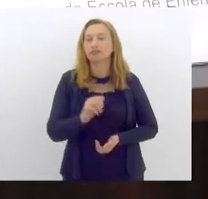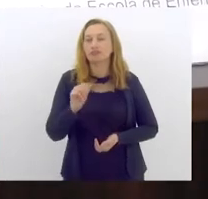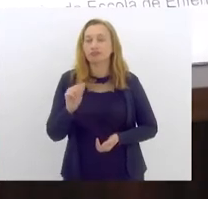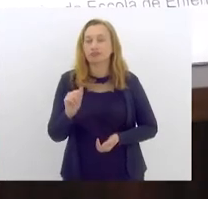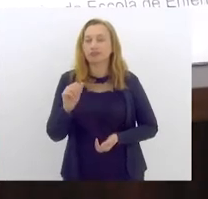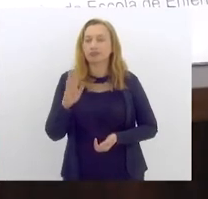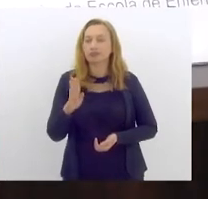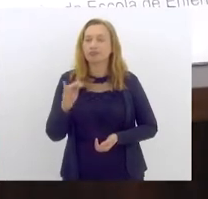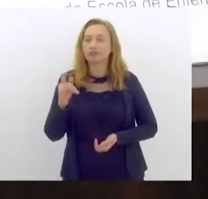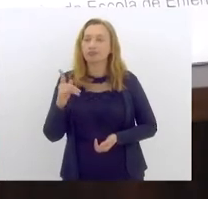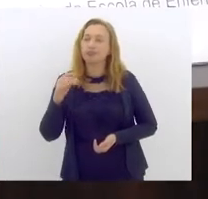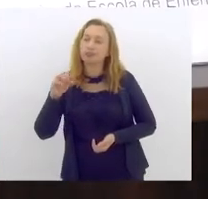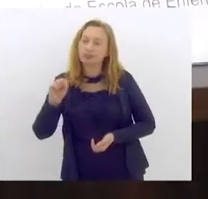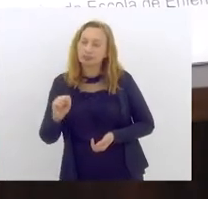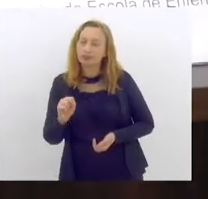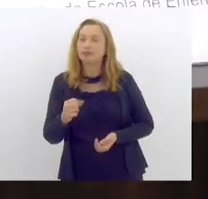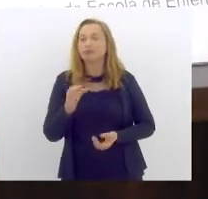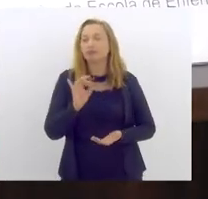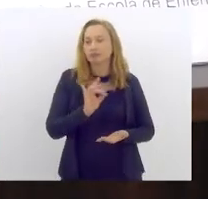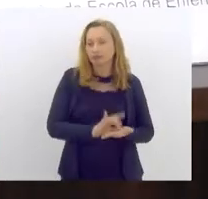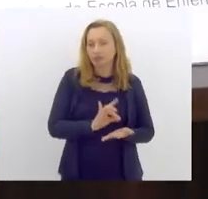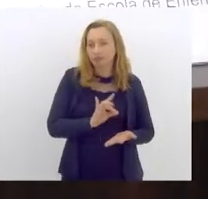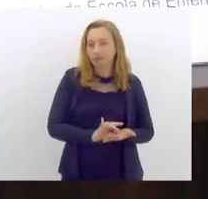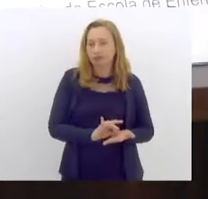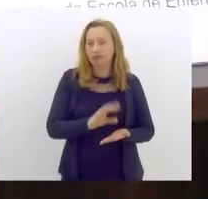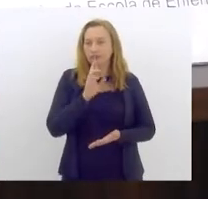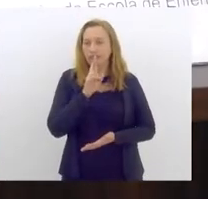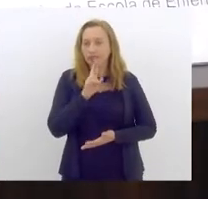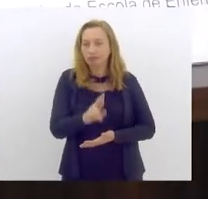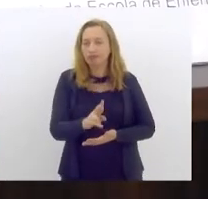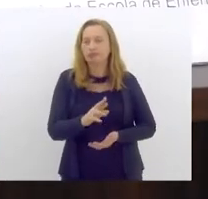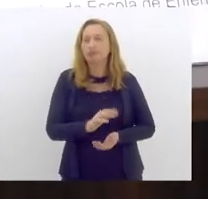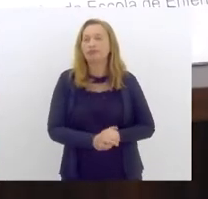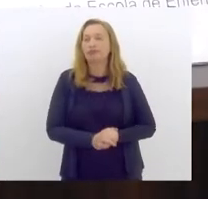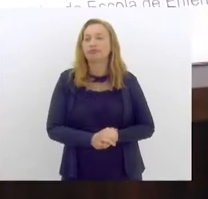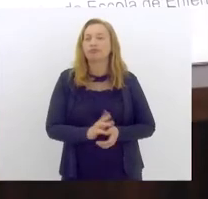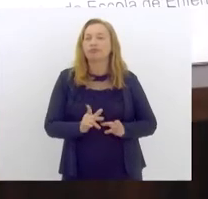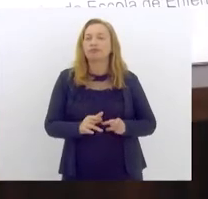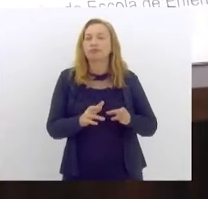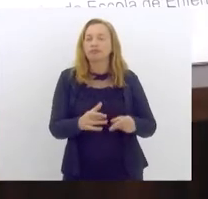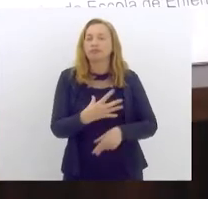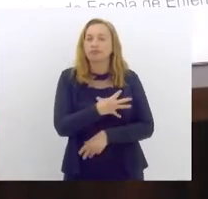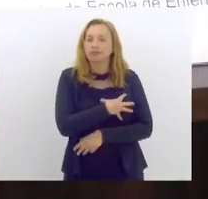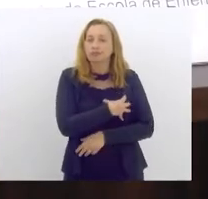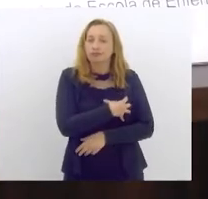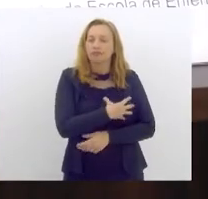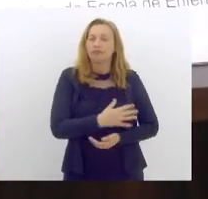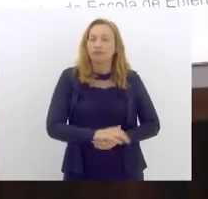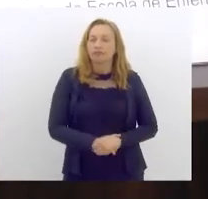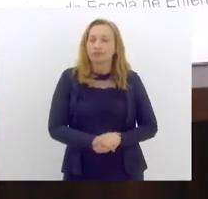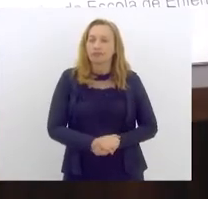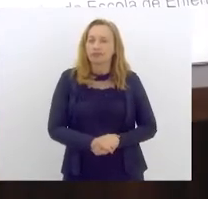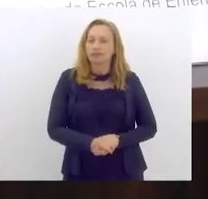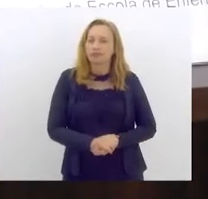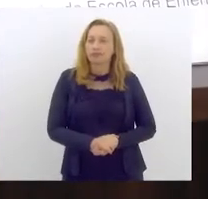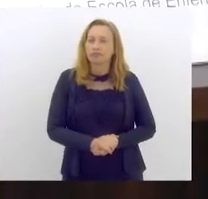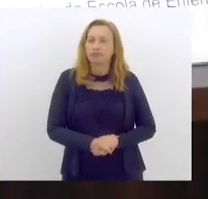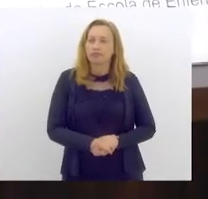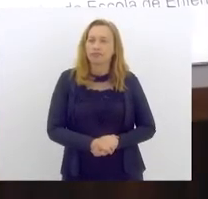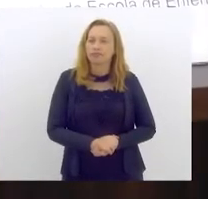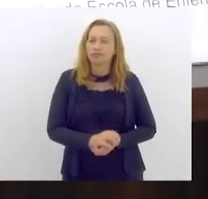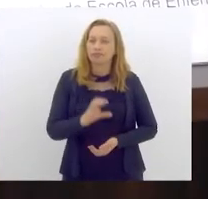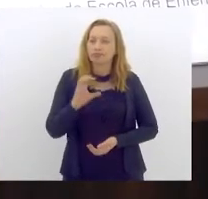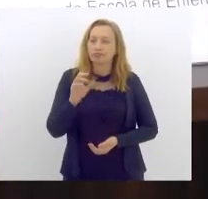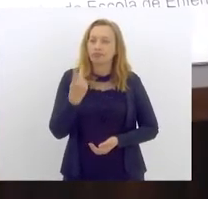E aí veio o realmente o diagnóstico de um câncer de mama do que tal de origem